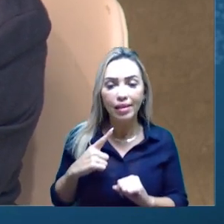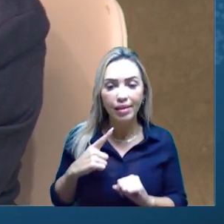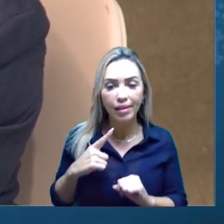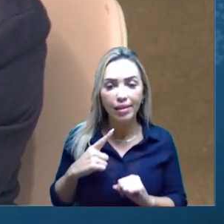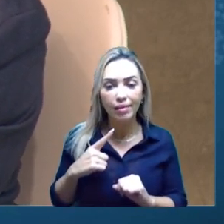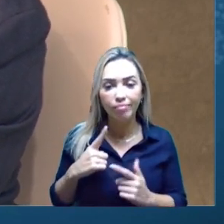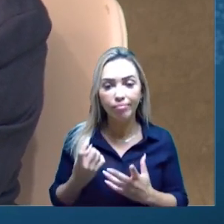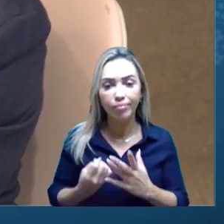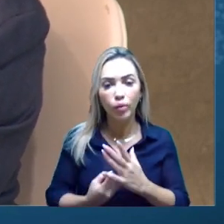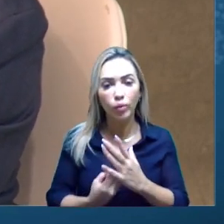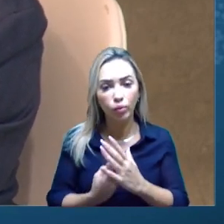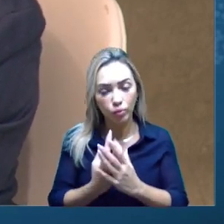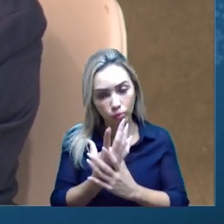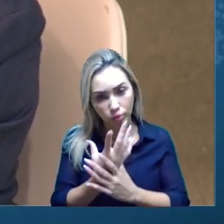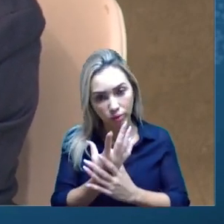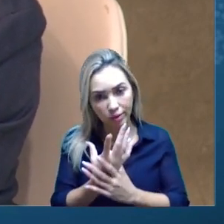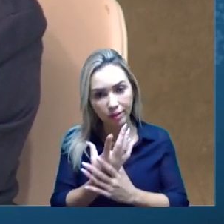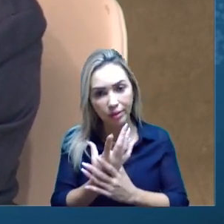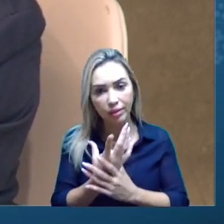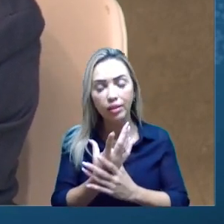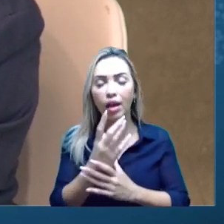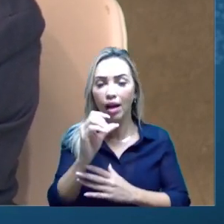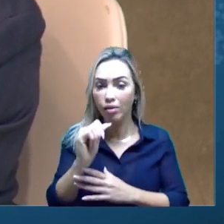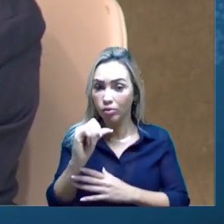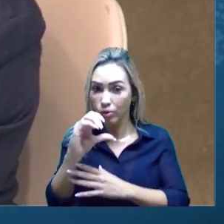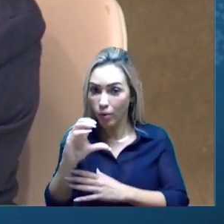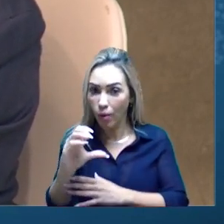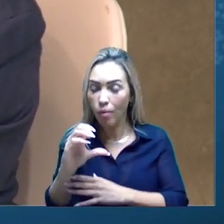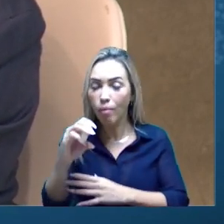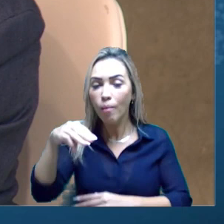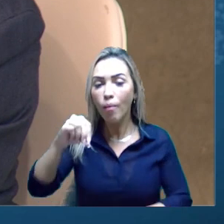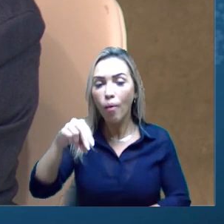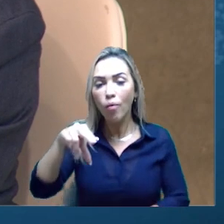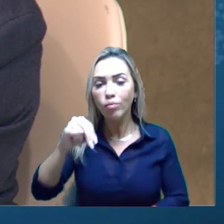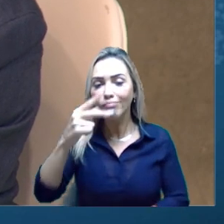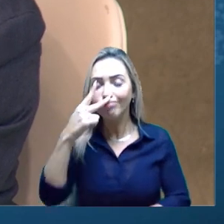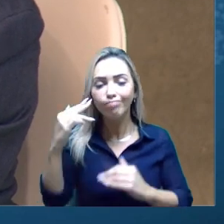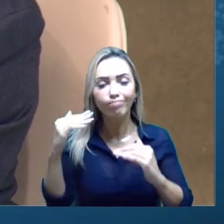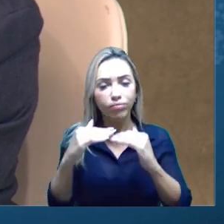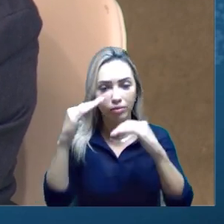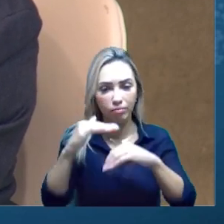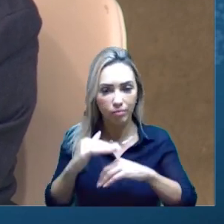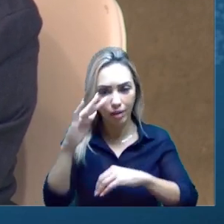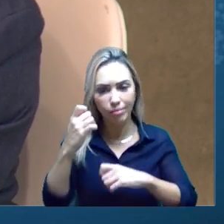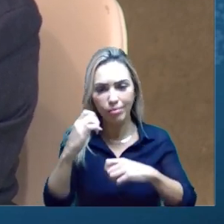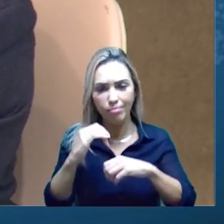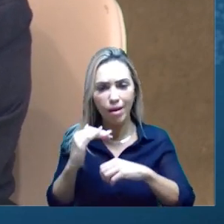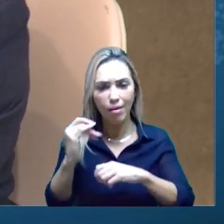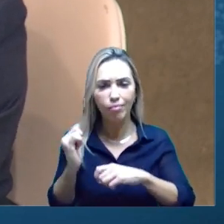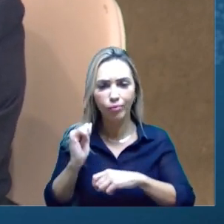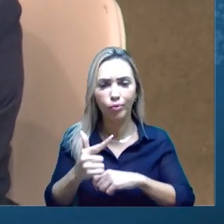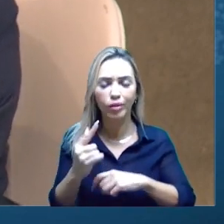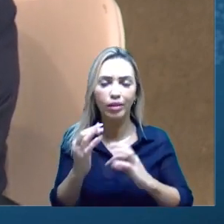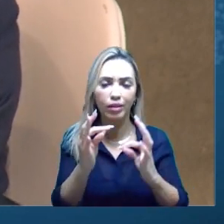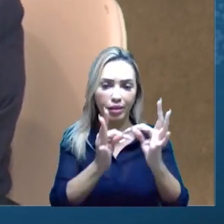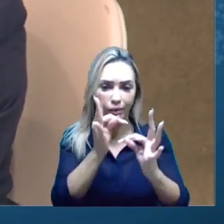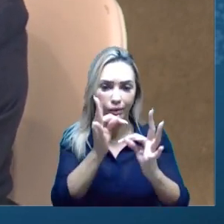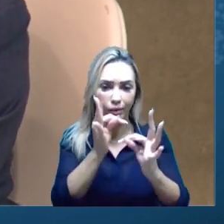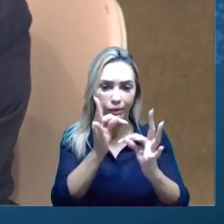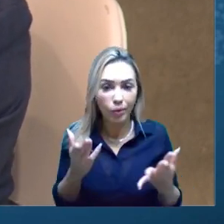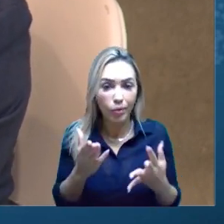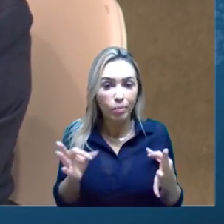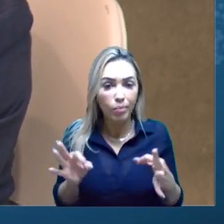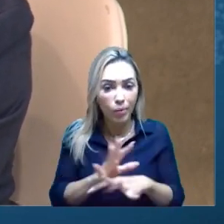para produzir anticorpos monoclonais que fossem mais equitativos. Nós temos que ir além da tecnologia que é disponível hoje.